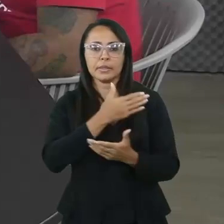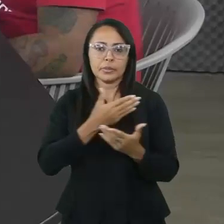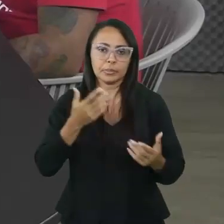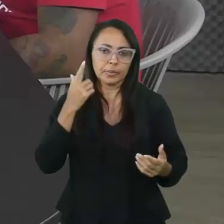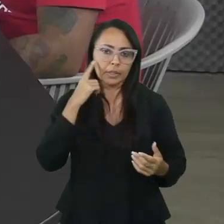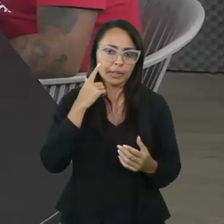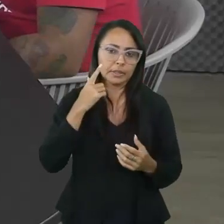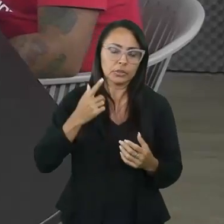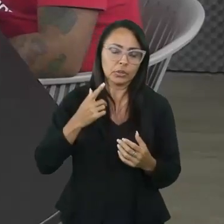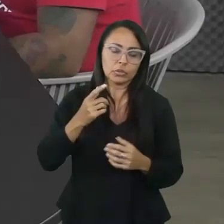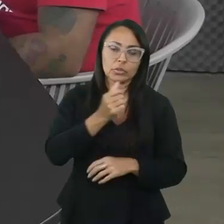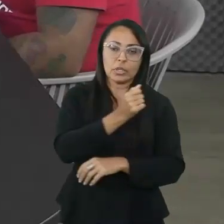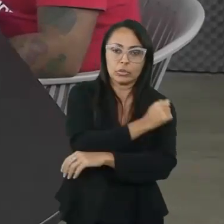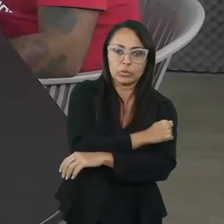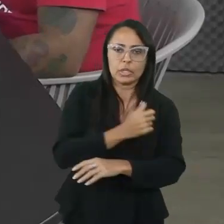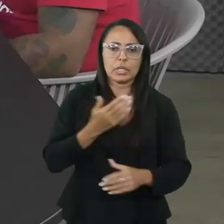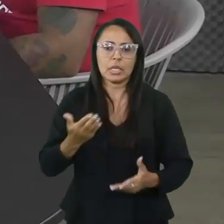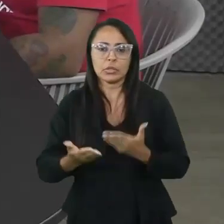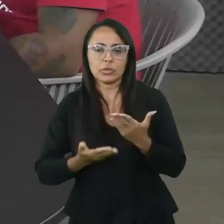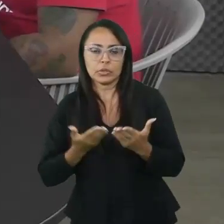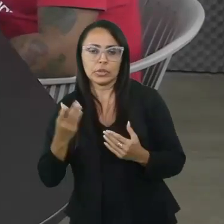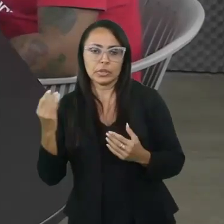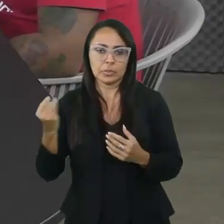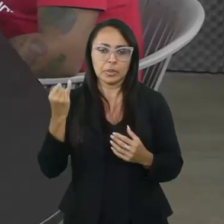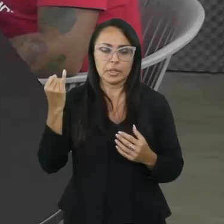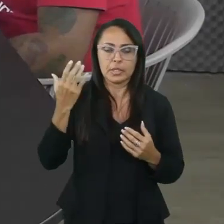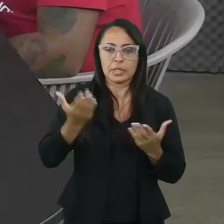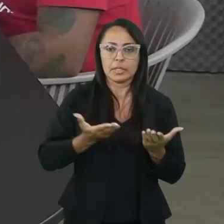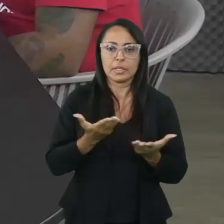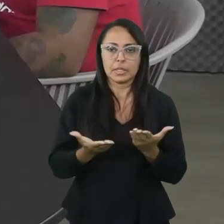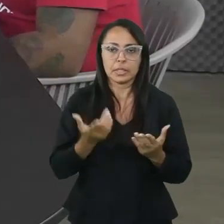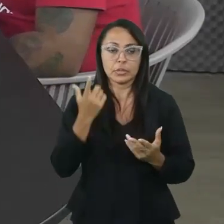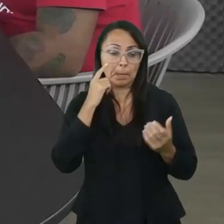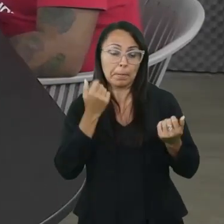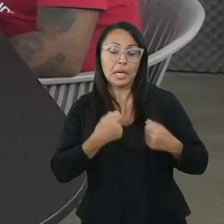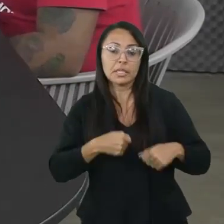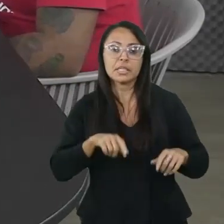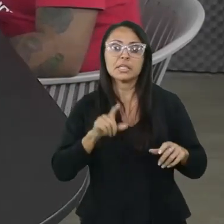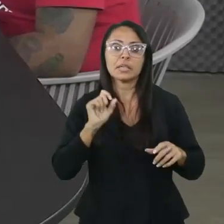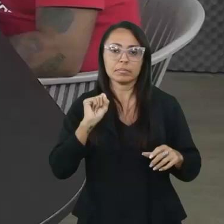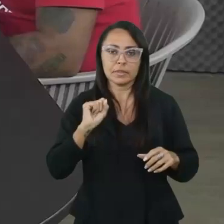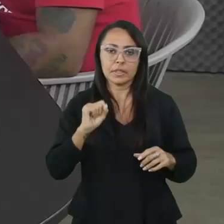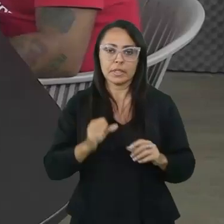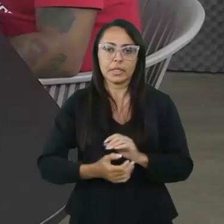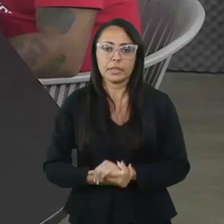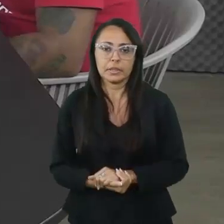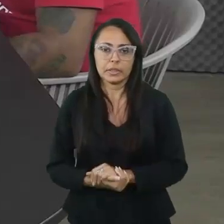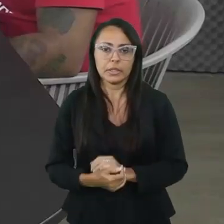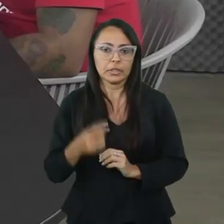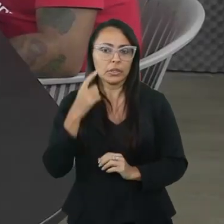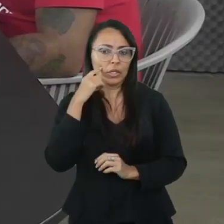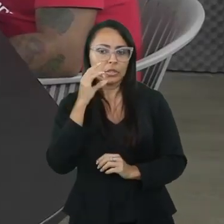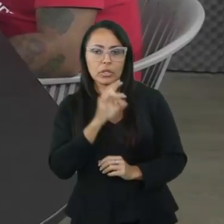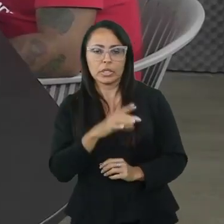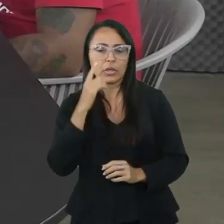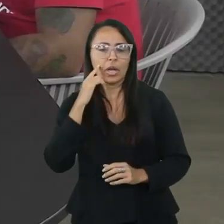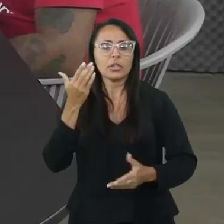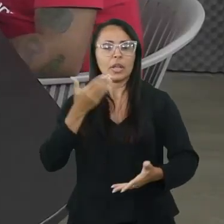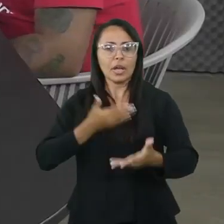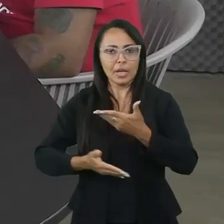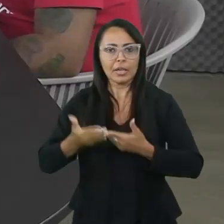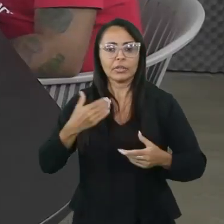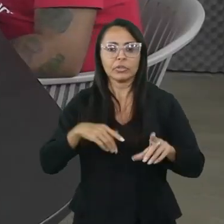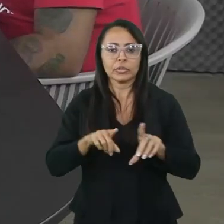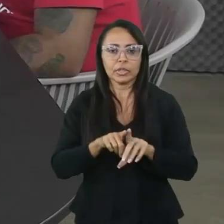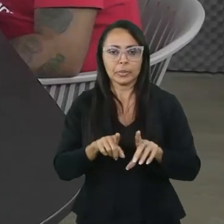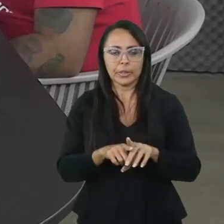que acabam atendendo às nossas necessidades de serviços, né? Do que a gente precisa, tá tudo ali. E não é só isso, né? Os laços que se fazem também